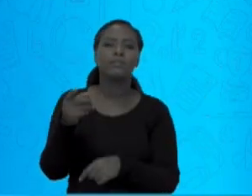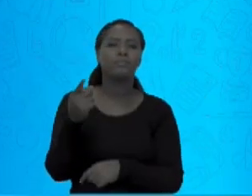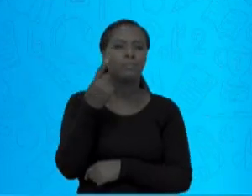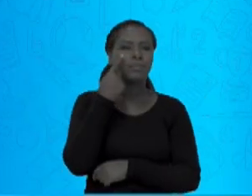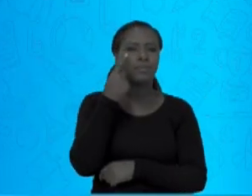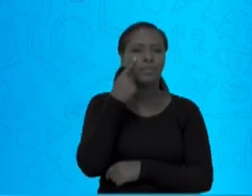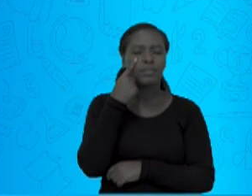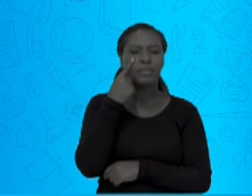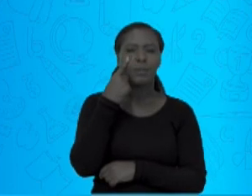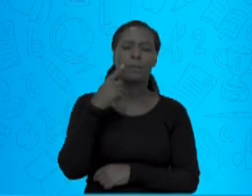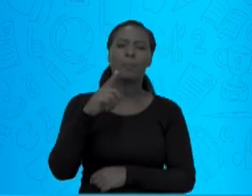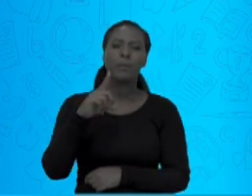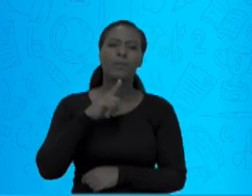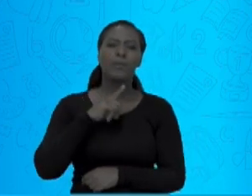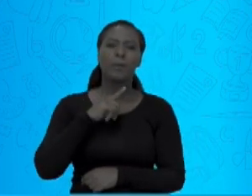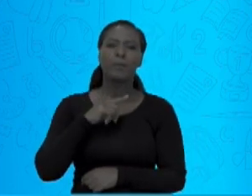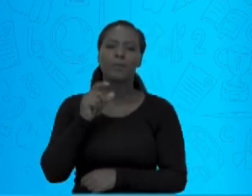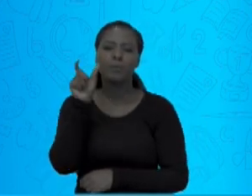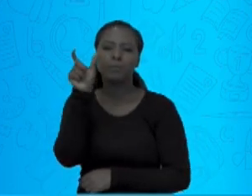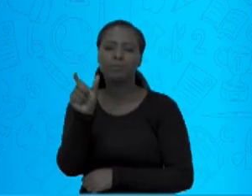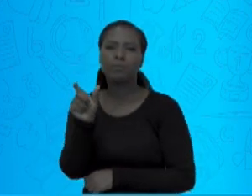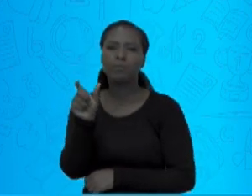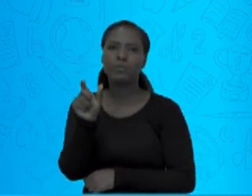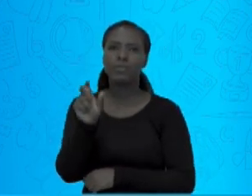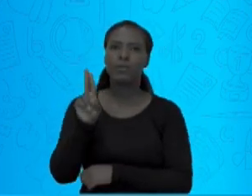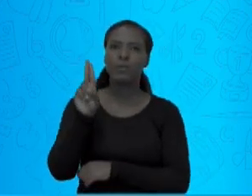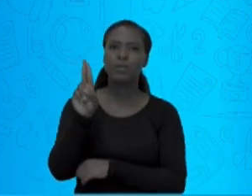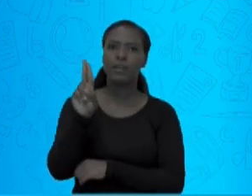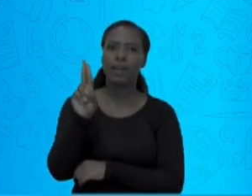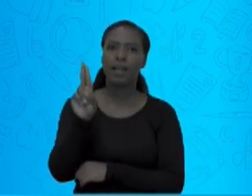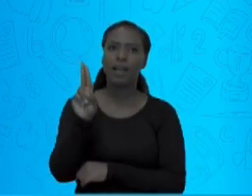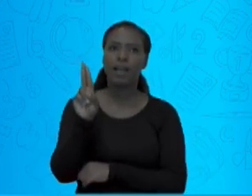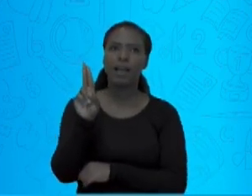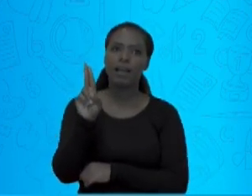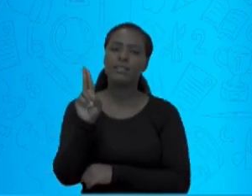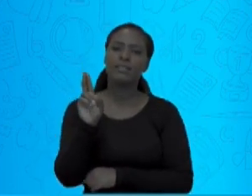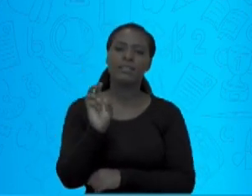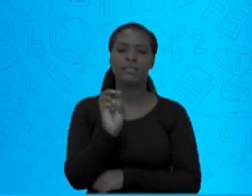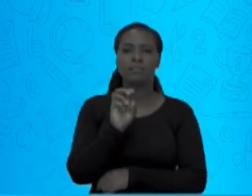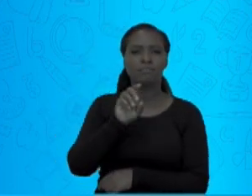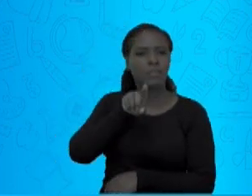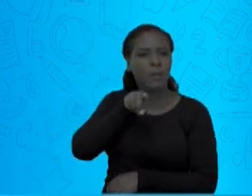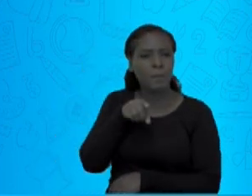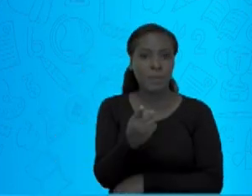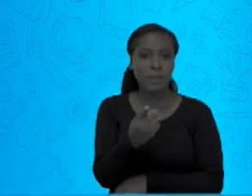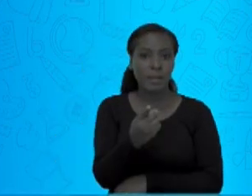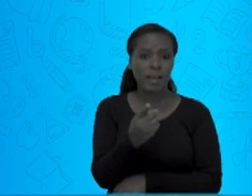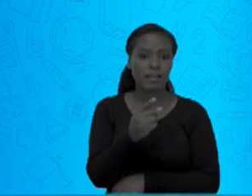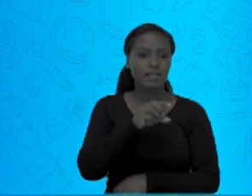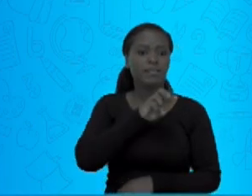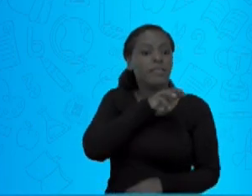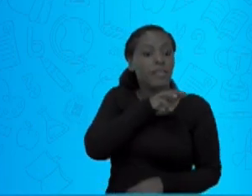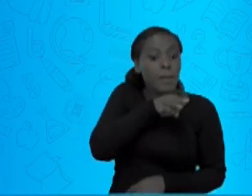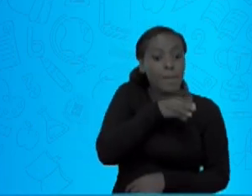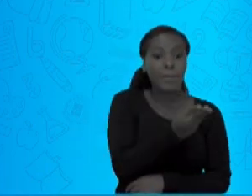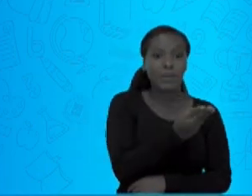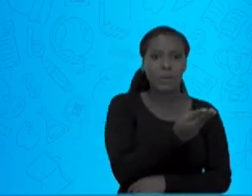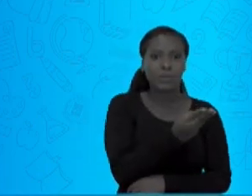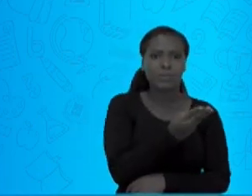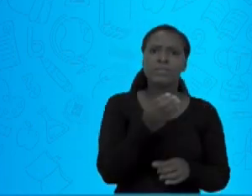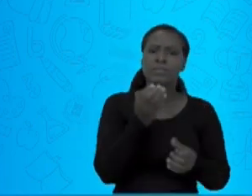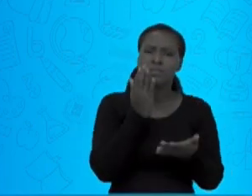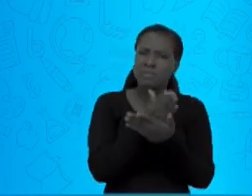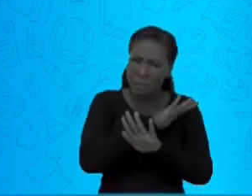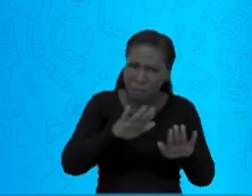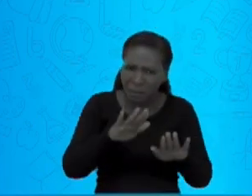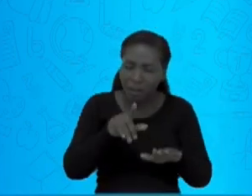unidades, a classe dos milhares e a classe dos milhões. Termina aqui? Não. Eu poderia ter a classe